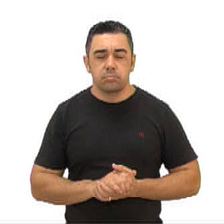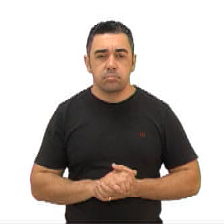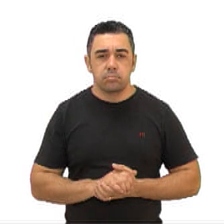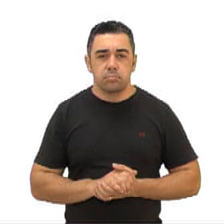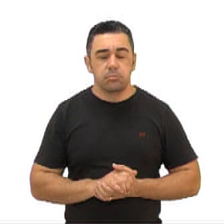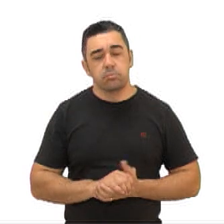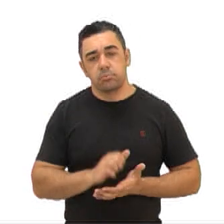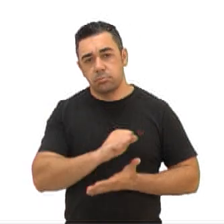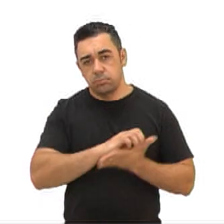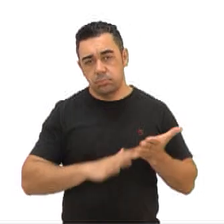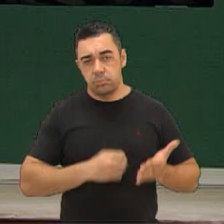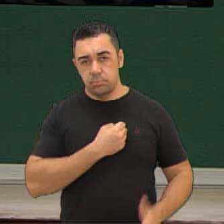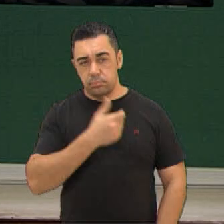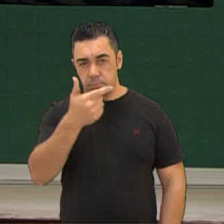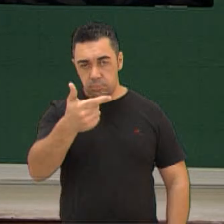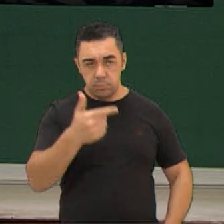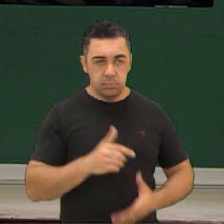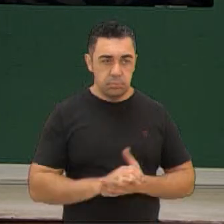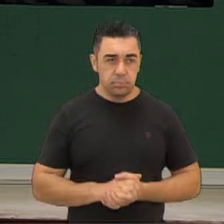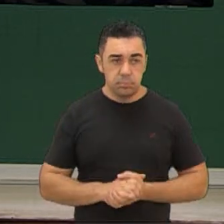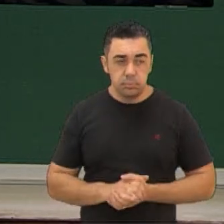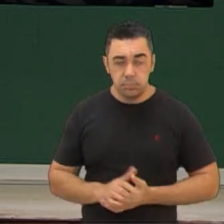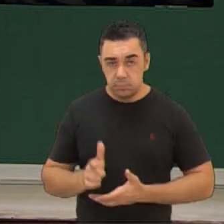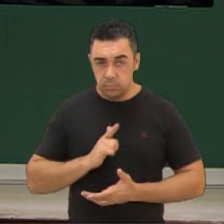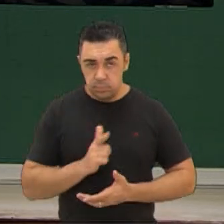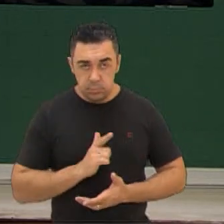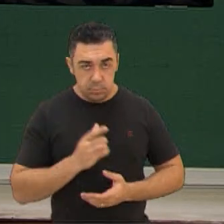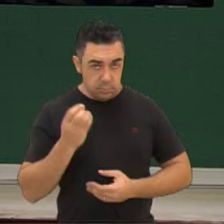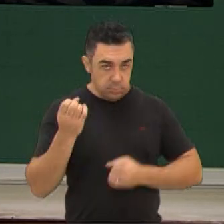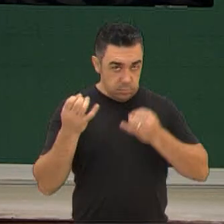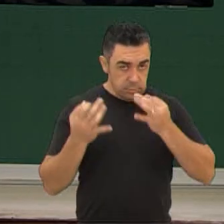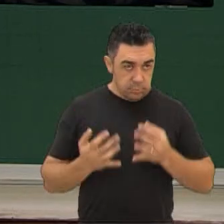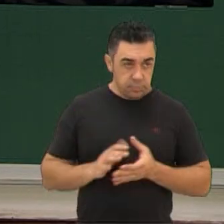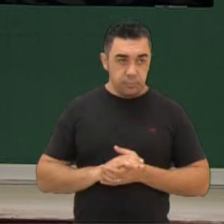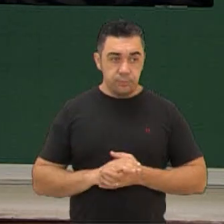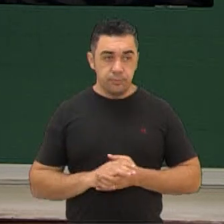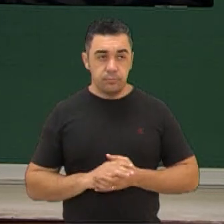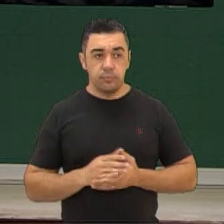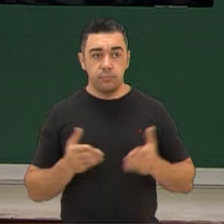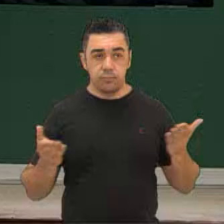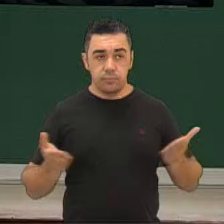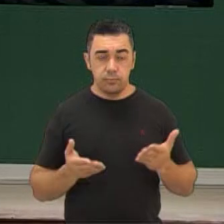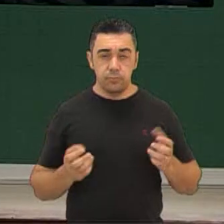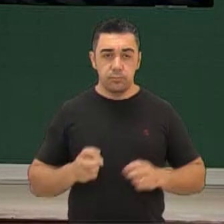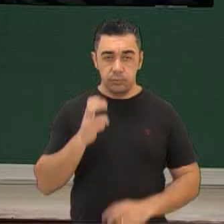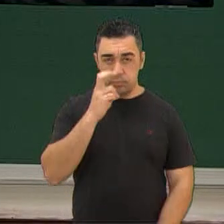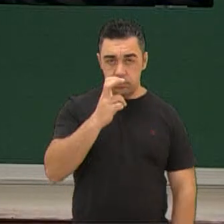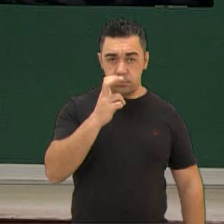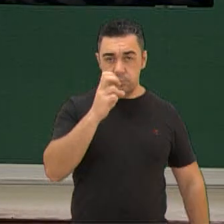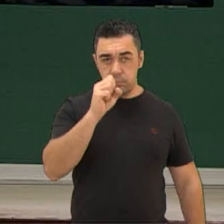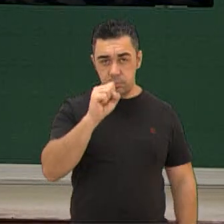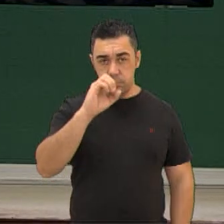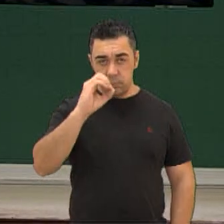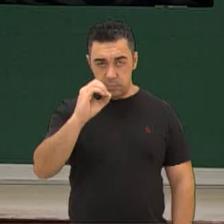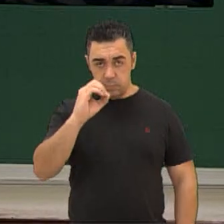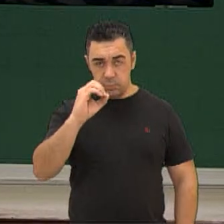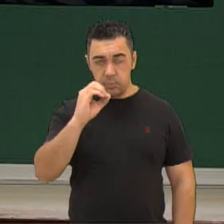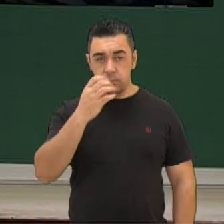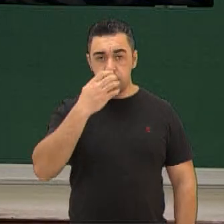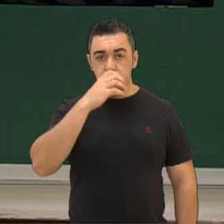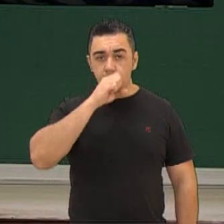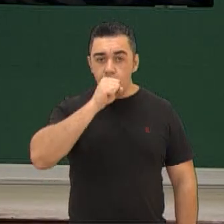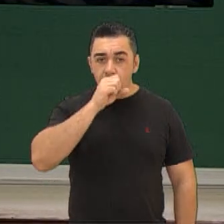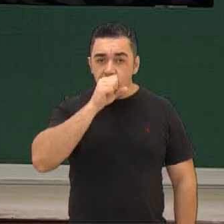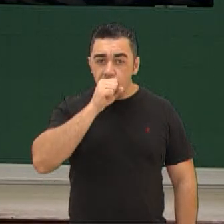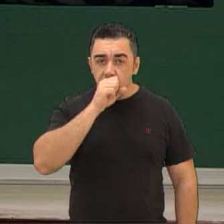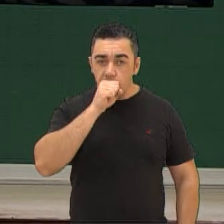No exercício 2, ele passa para vocês. Distribua 580 laranjas em duas